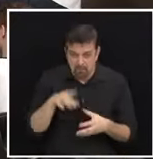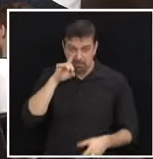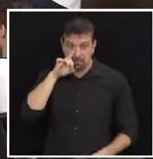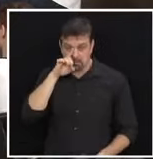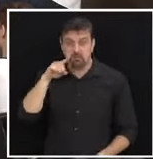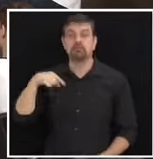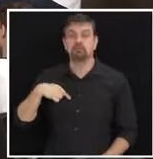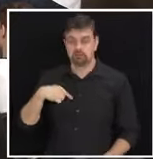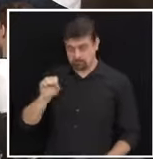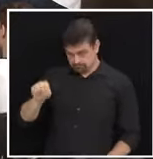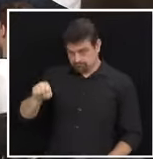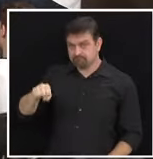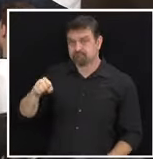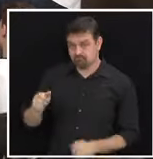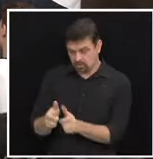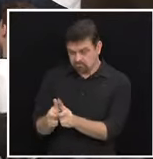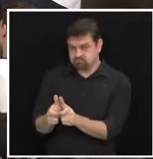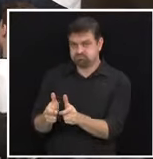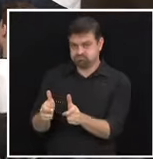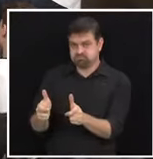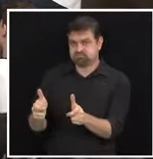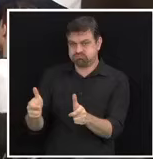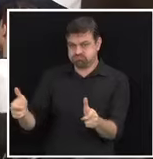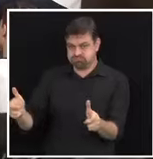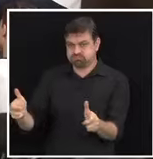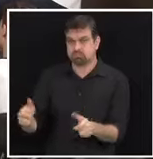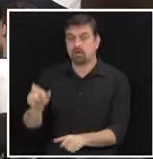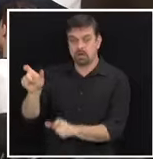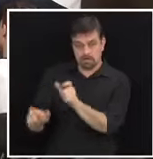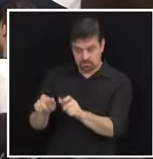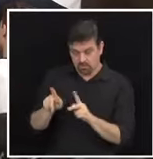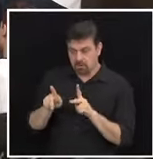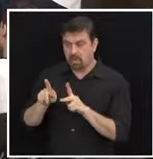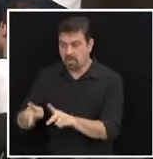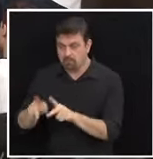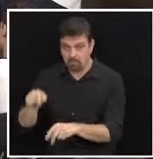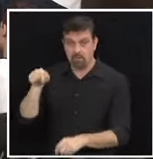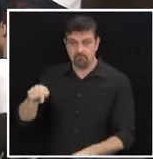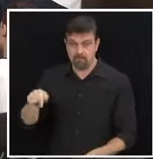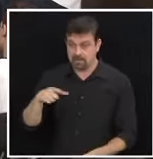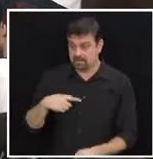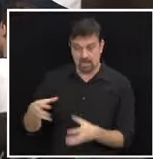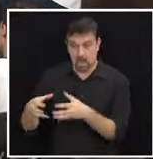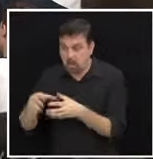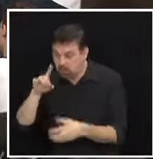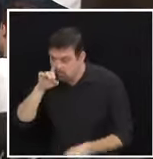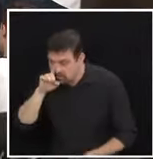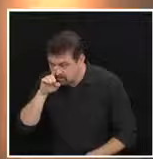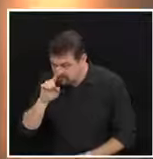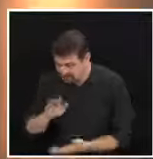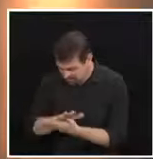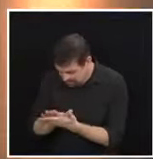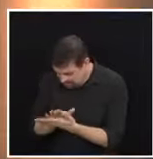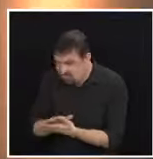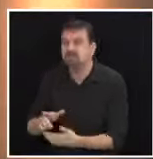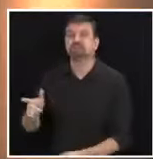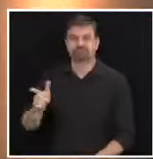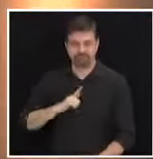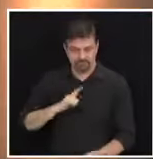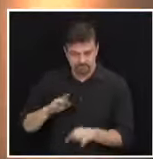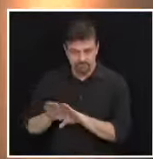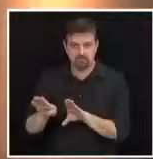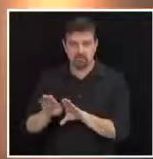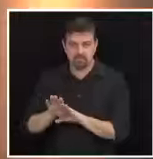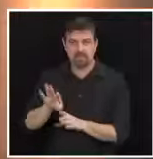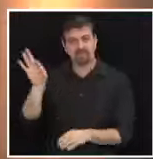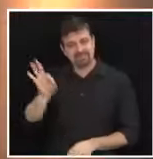tem crescido, pelo menos assim, o que a gente levanta tem crescido nessas populações onde não se consideram de fatos de risco. Mas isso são